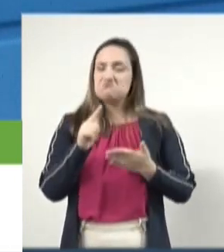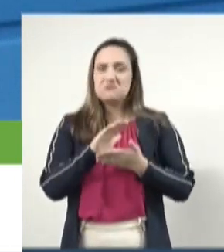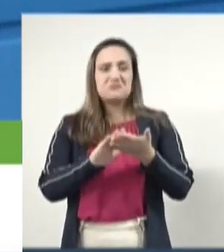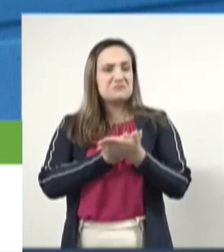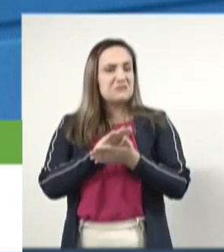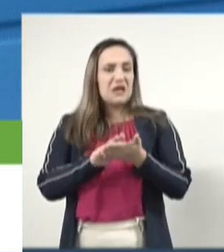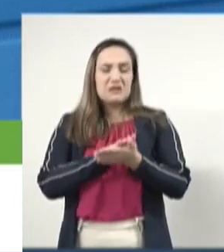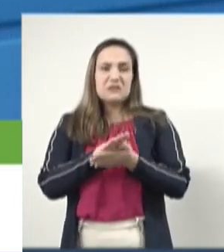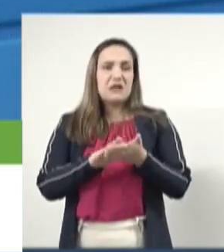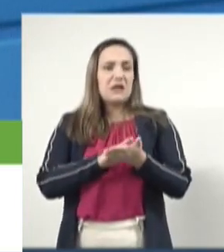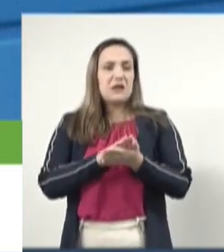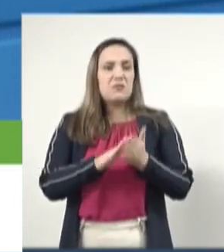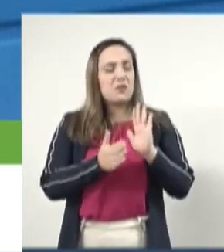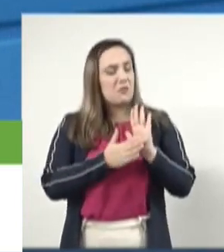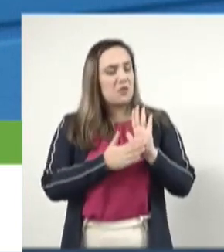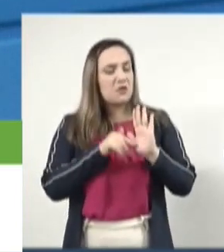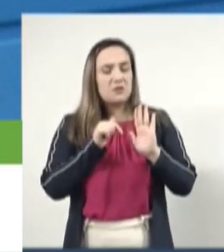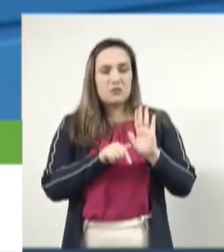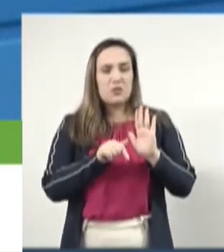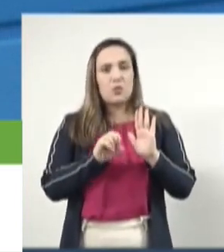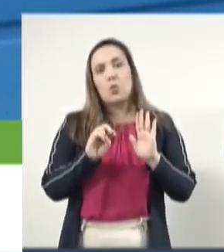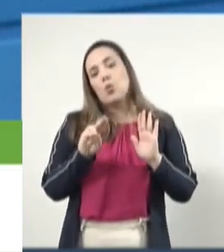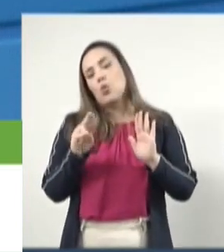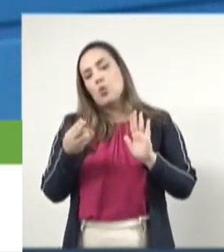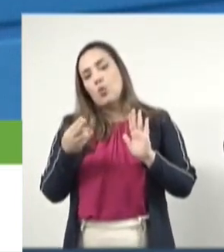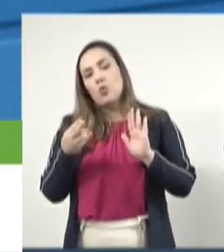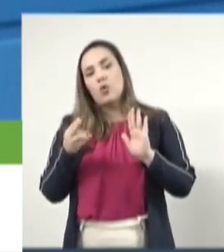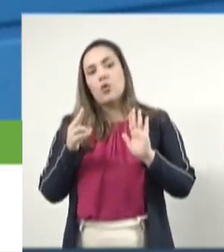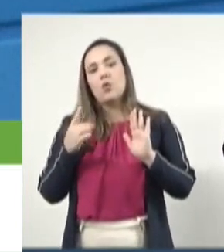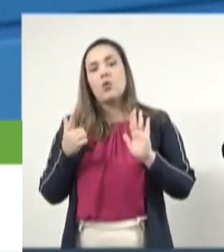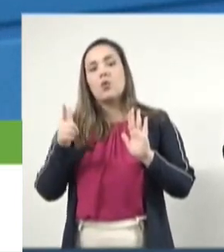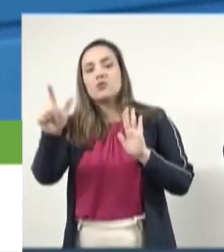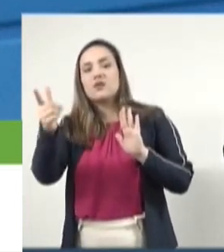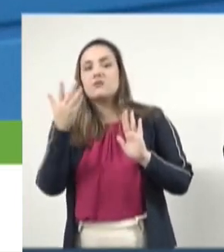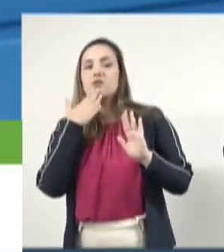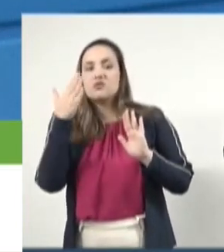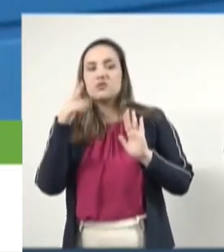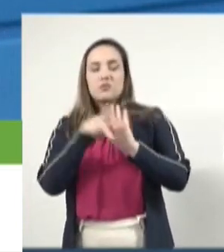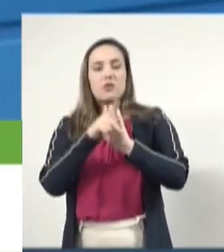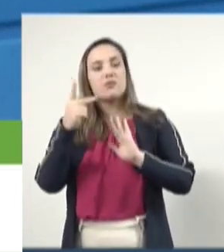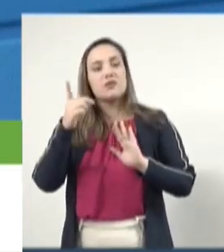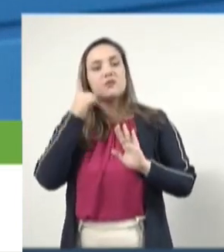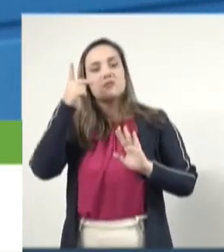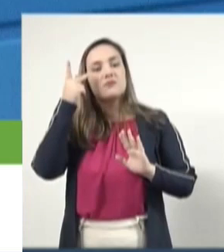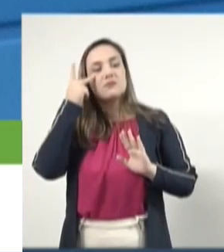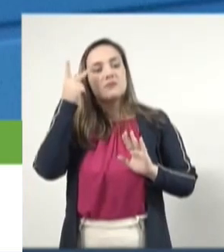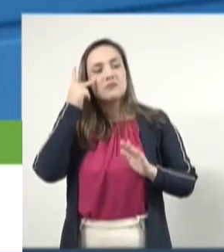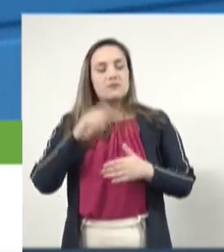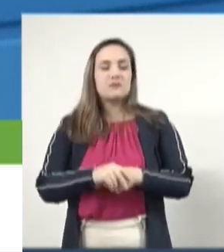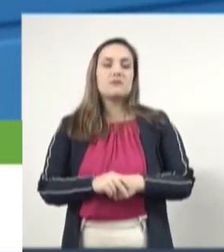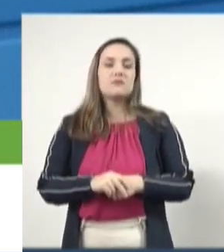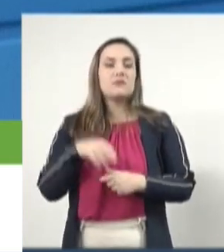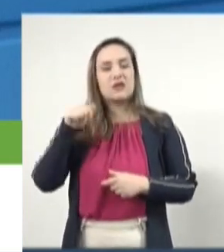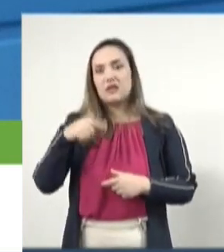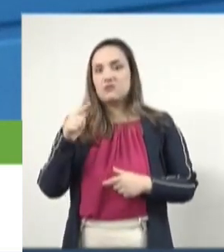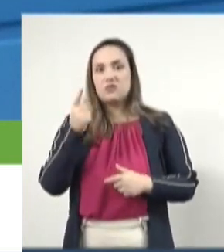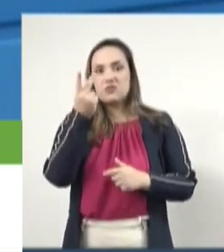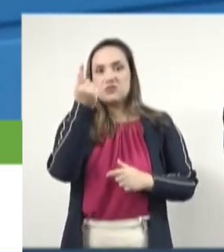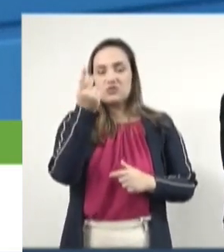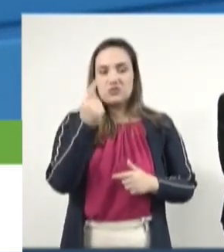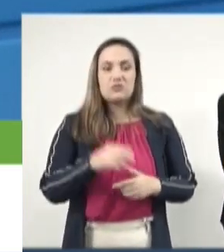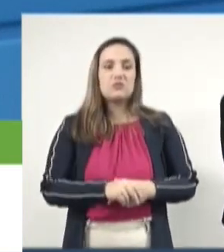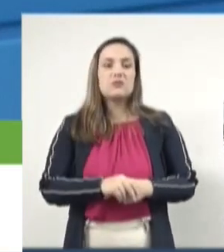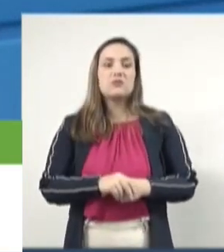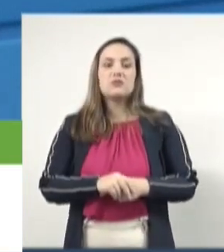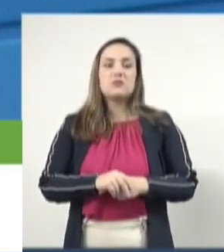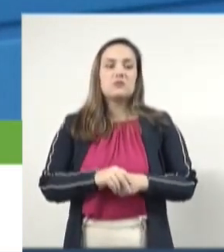aqui previsto, inclusive com as demandas que o deputado Pedro Kemp acabou de apresentar aqui. Aqui não tem dinheiro